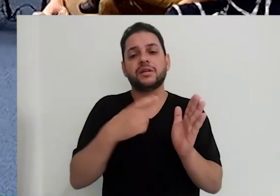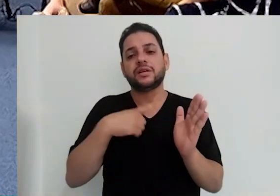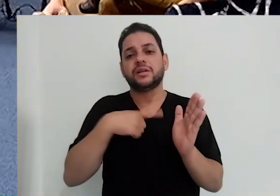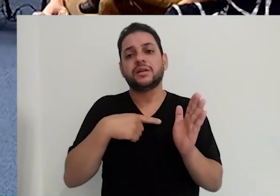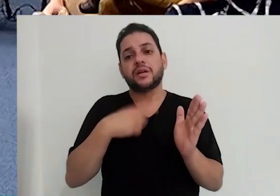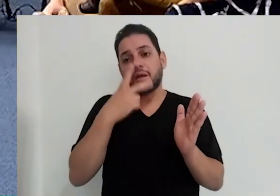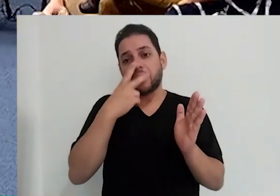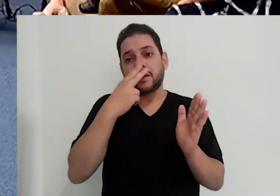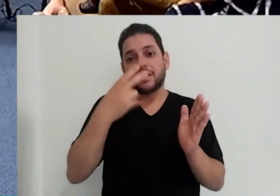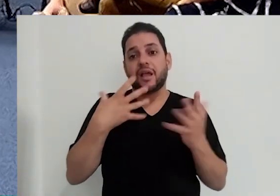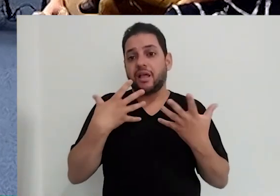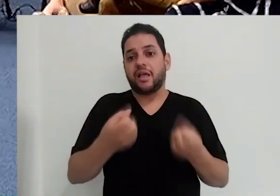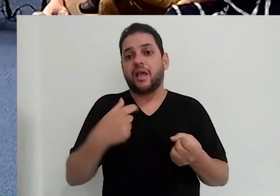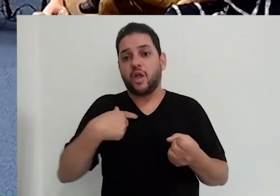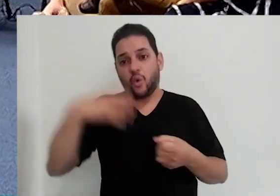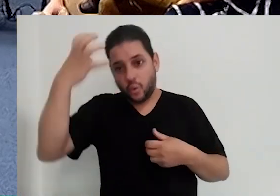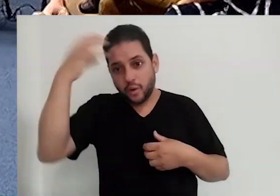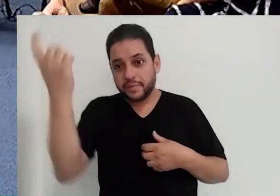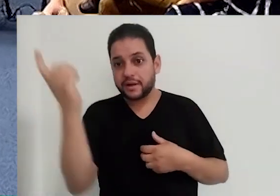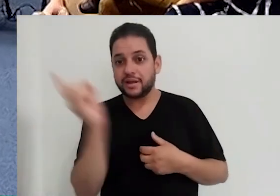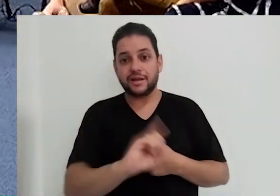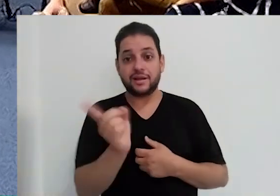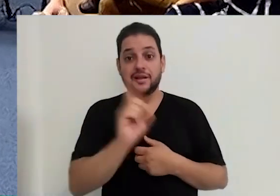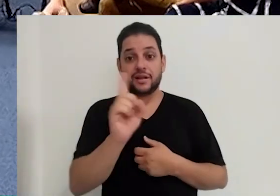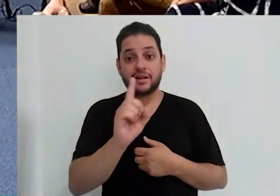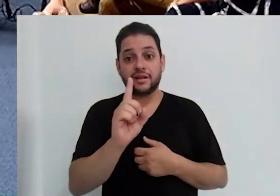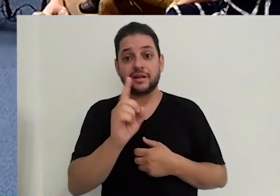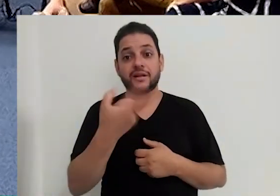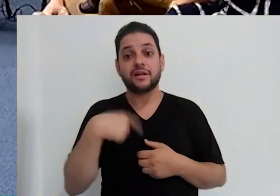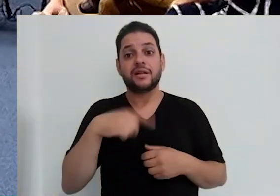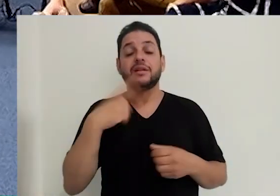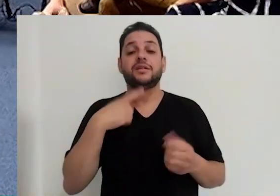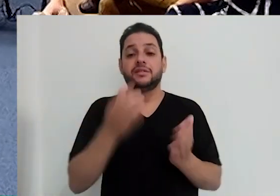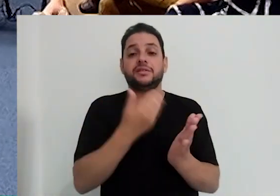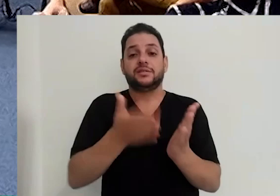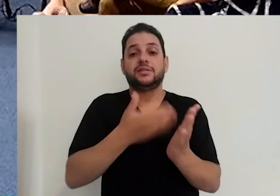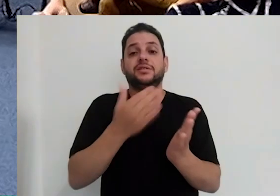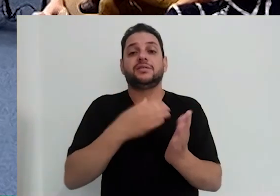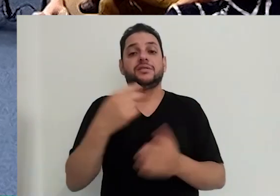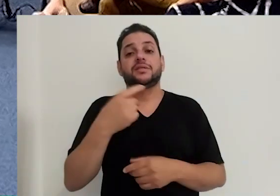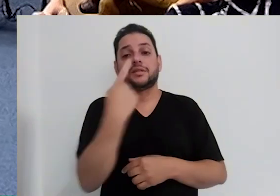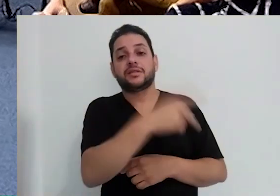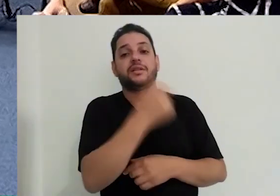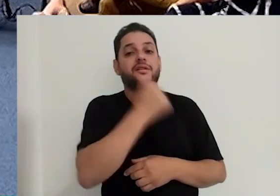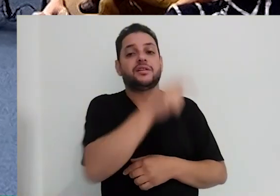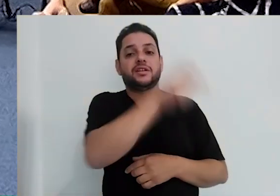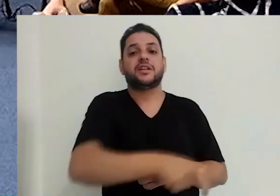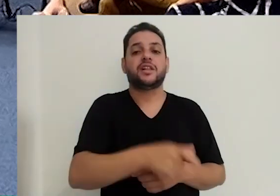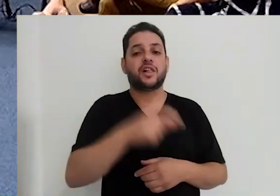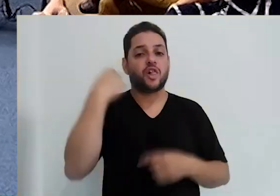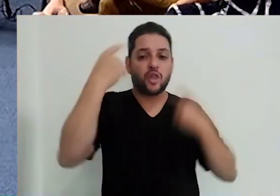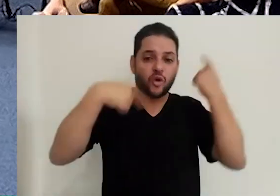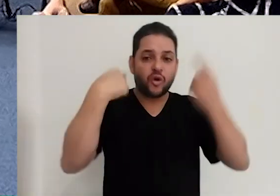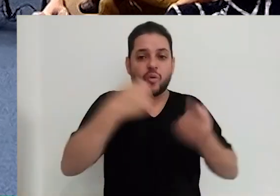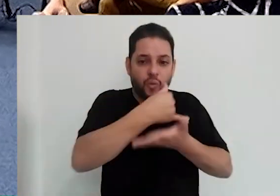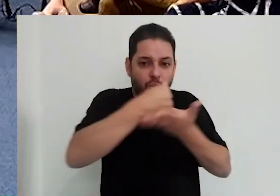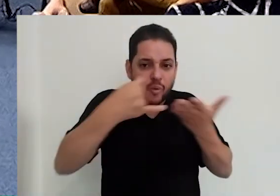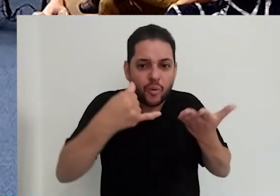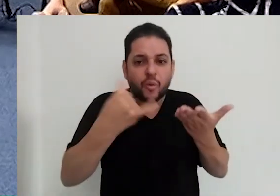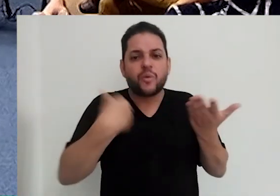não assume a culpa ele não assume a culpa ele passa o livro inteiro dizendo que ela era louca que ela cheirava que ela gostava de de fazer